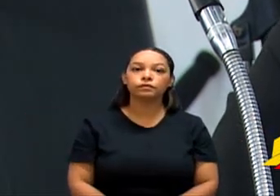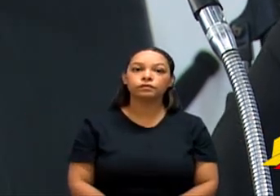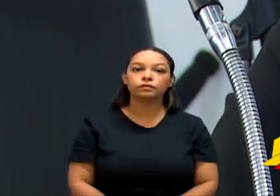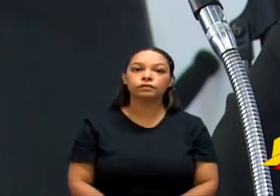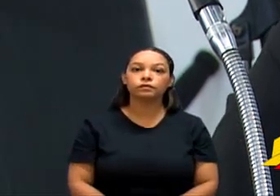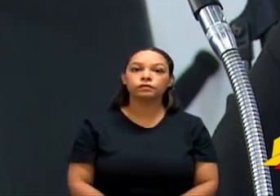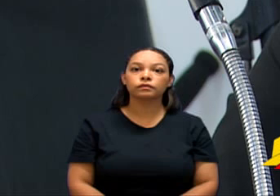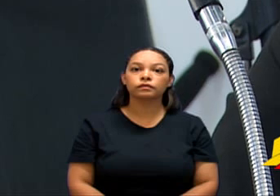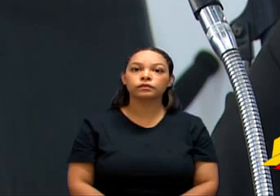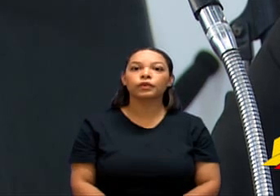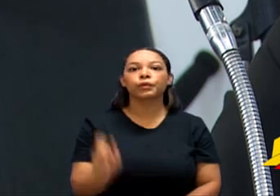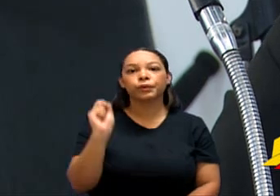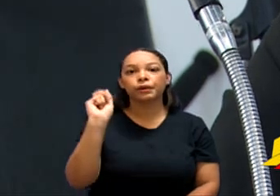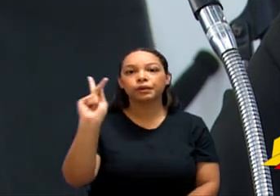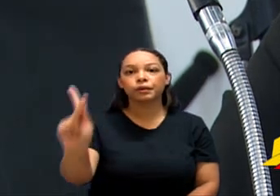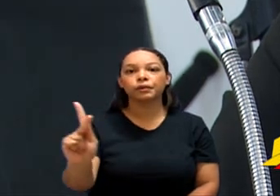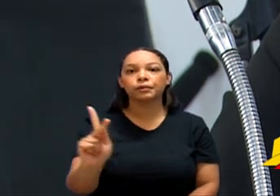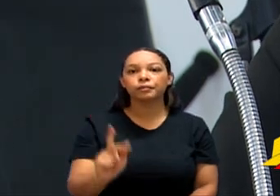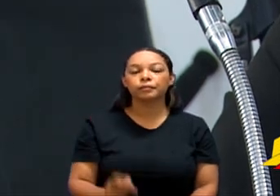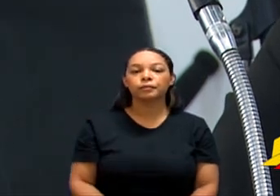Tá.